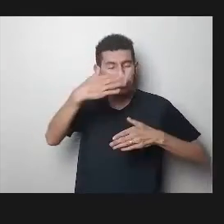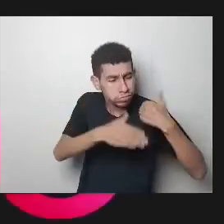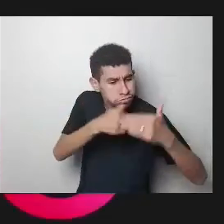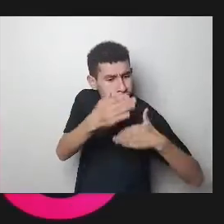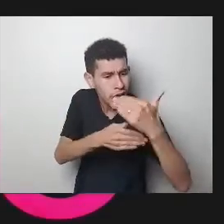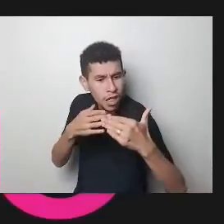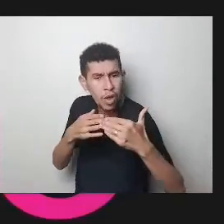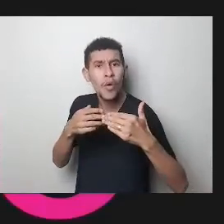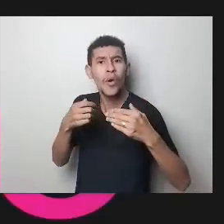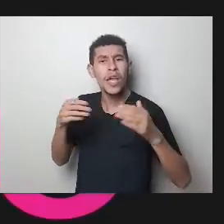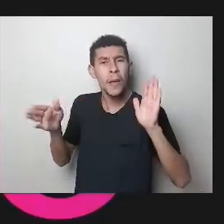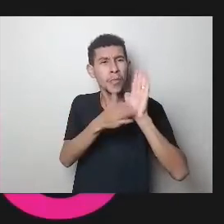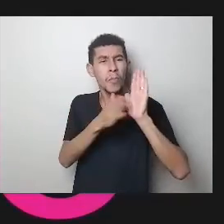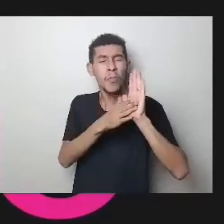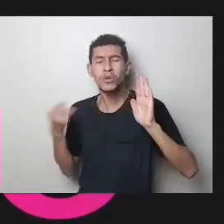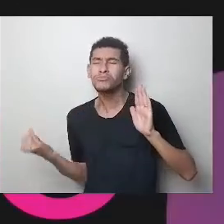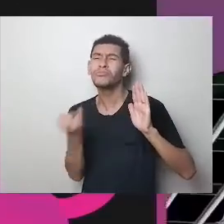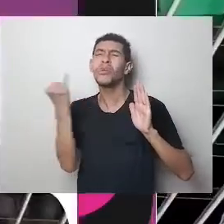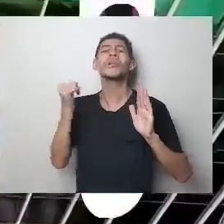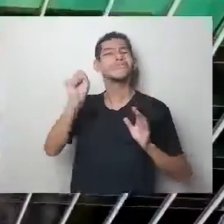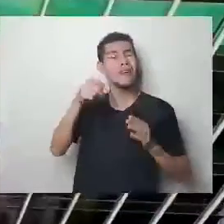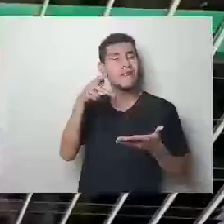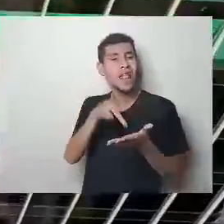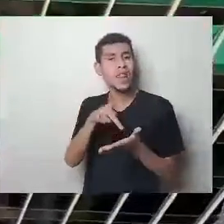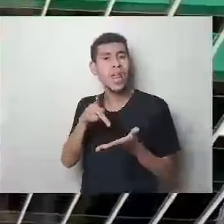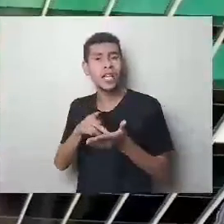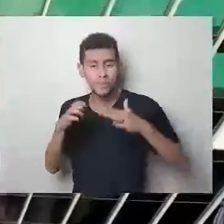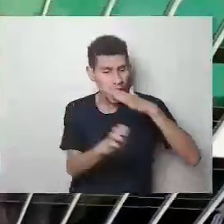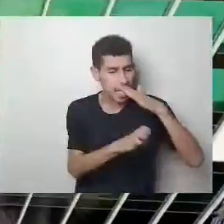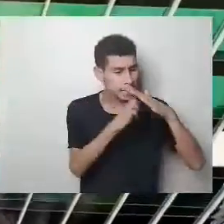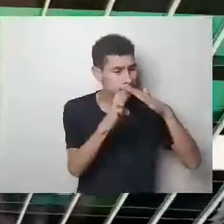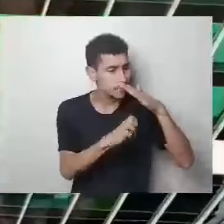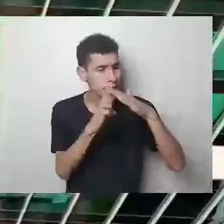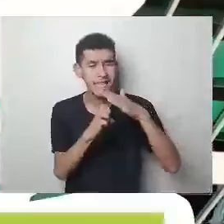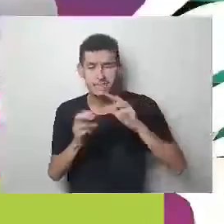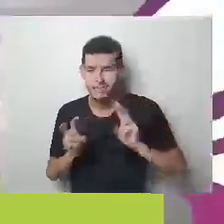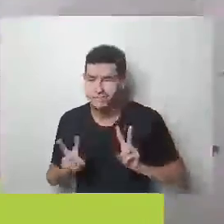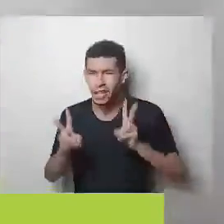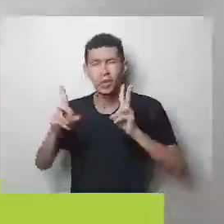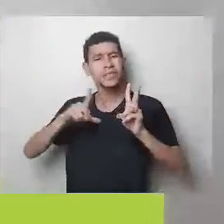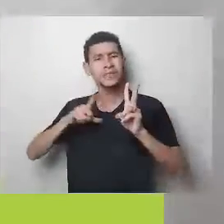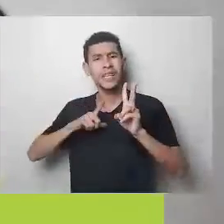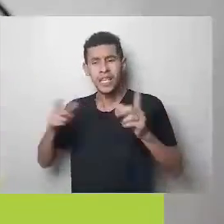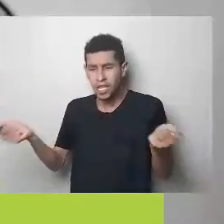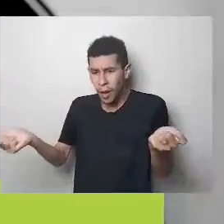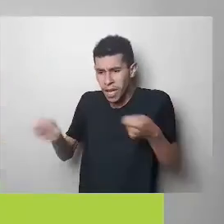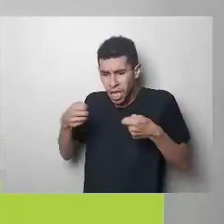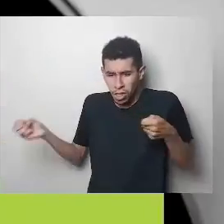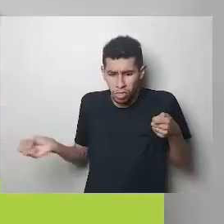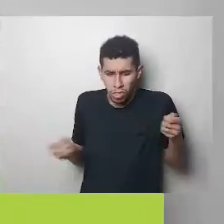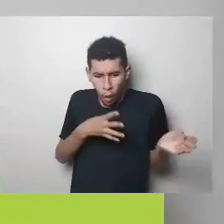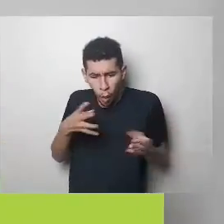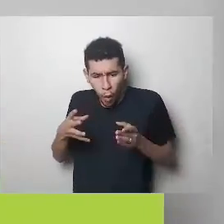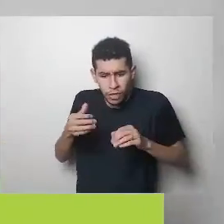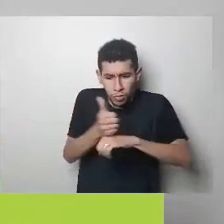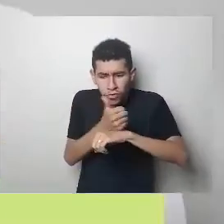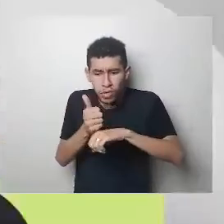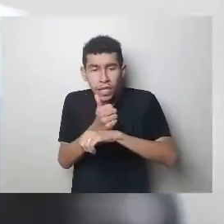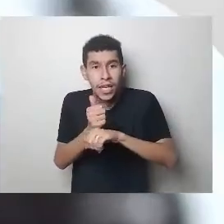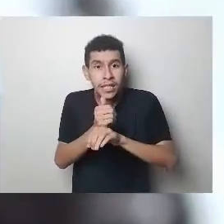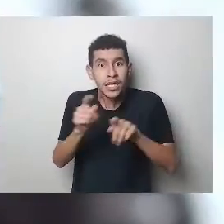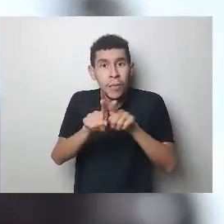e ter propósito é importante. As empresas e instituições valorizam novas competências profissionais e as